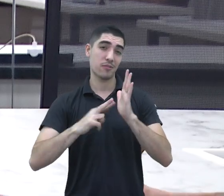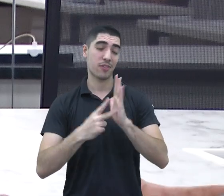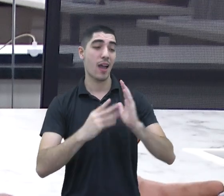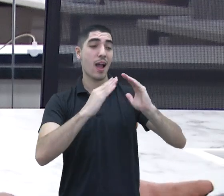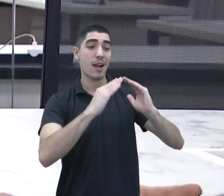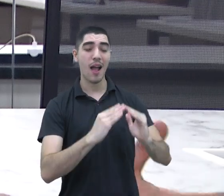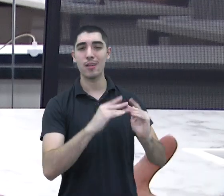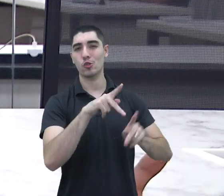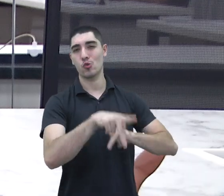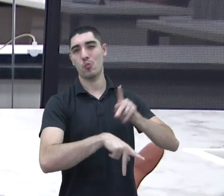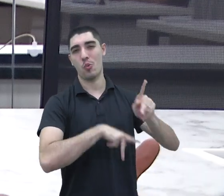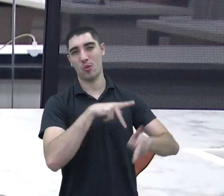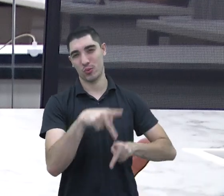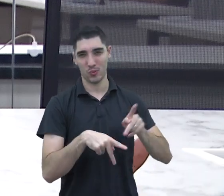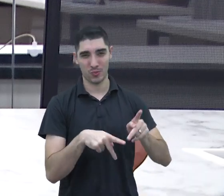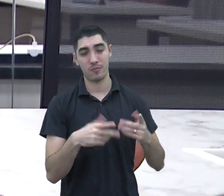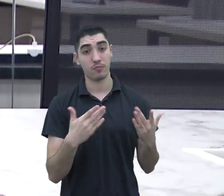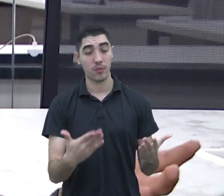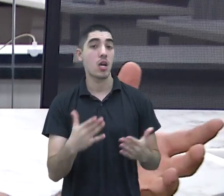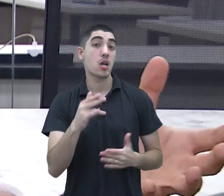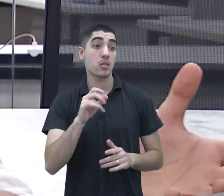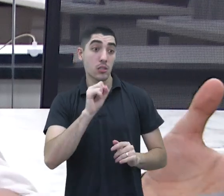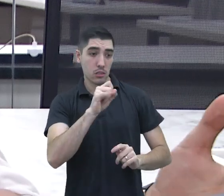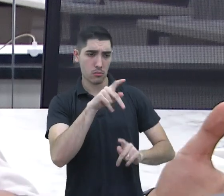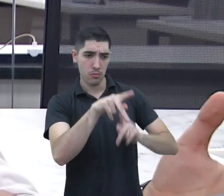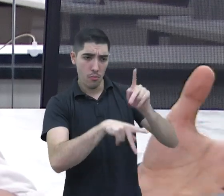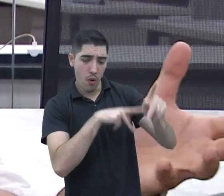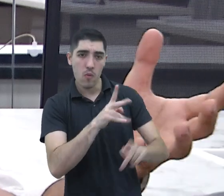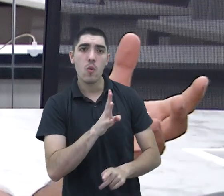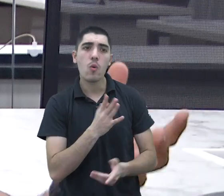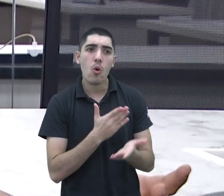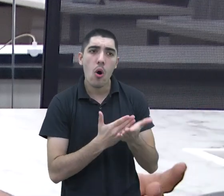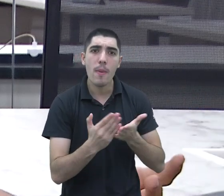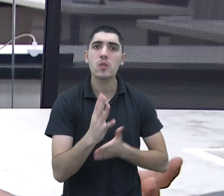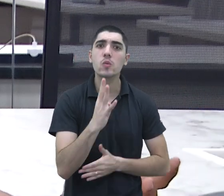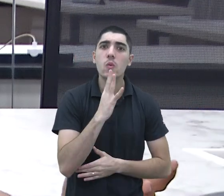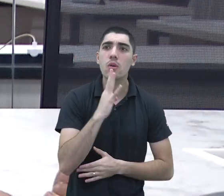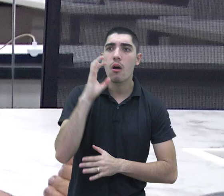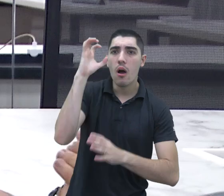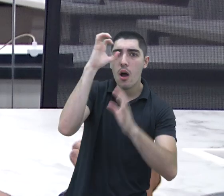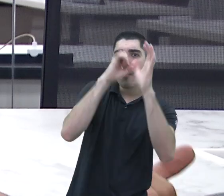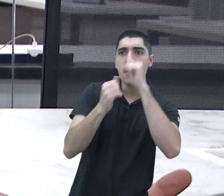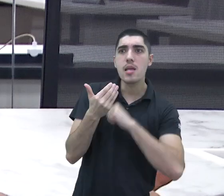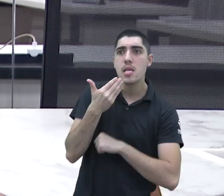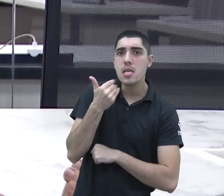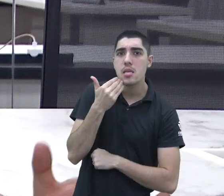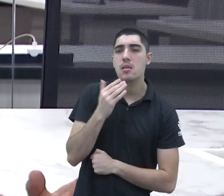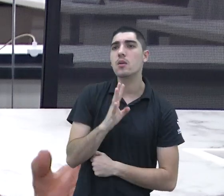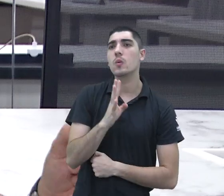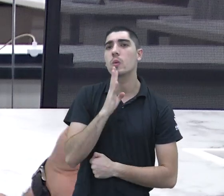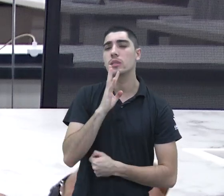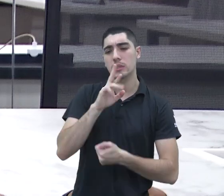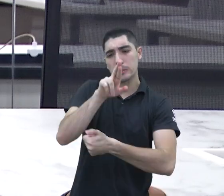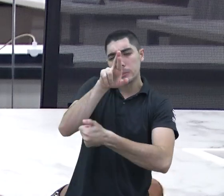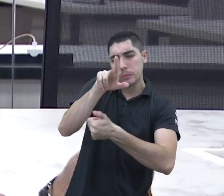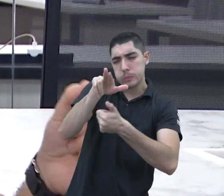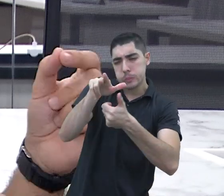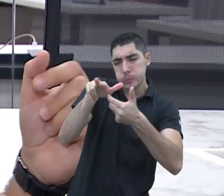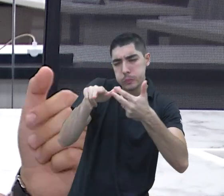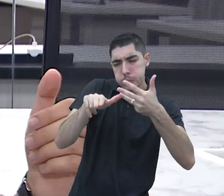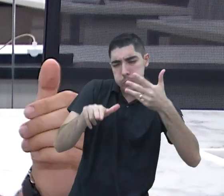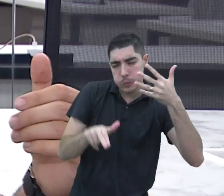Poder Legislativo, a Câmara, é a casa do povo. Então, quando a gente aproxima a população a partir de diversas parcerias, pensando no